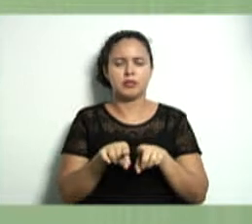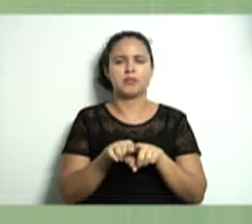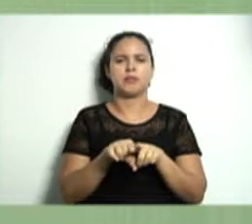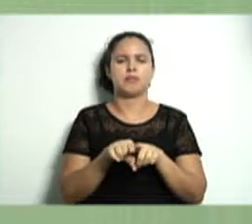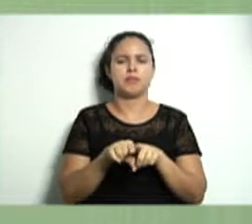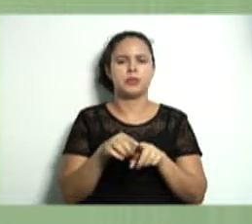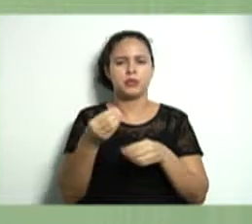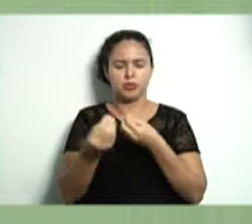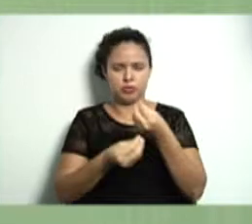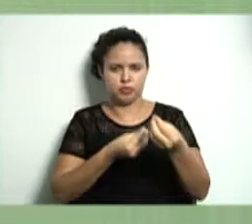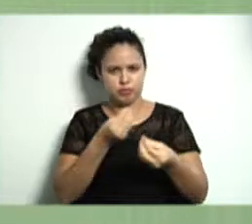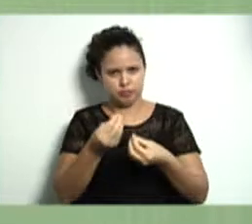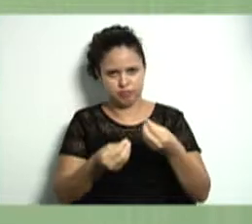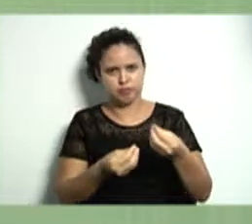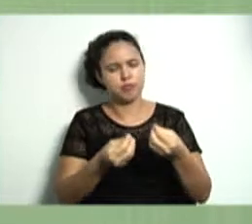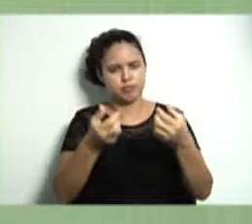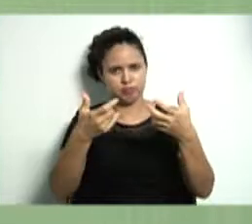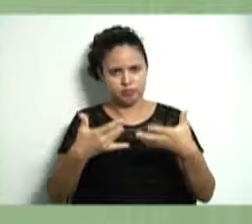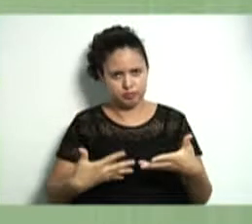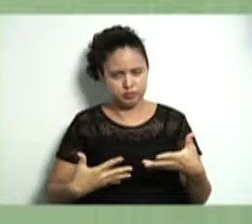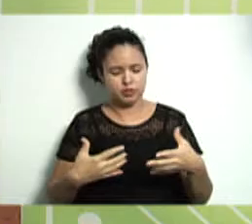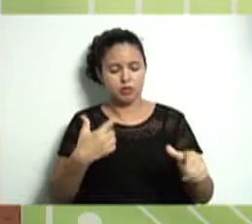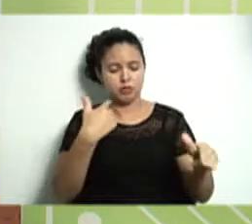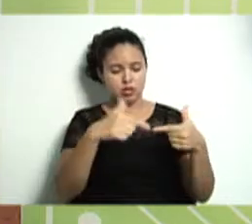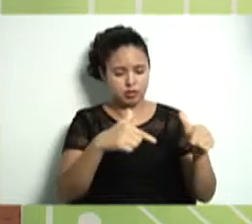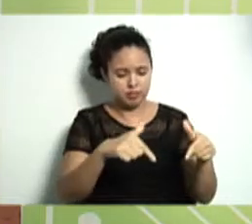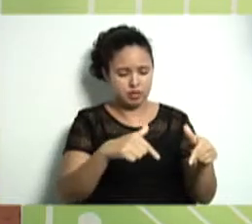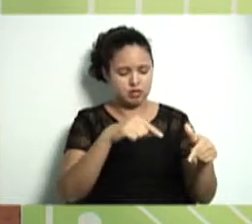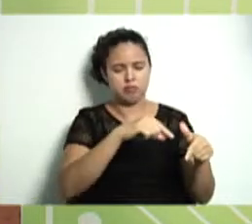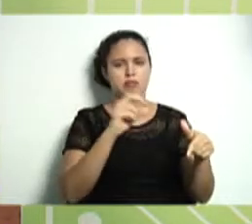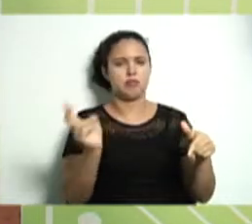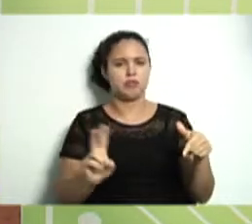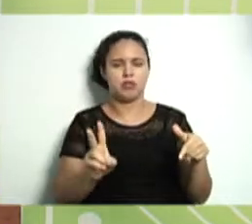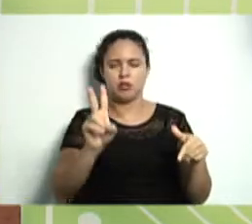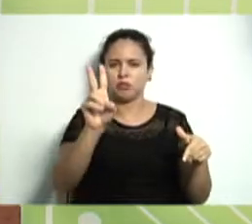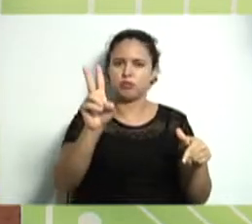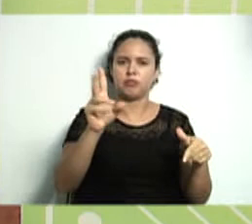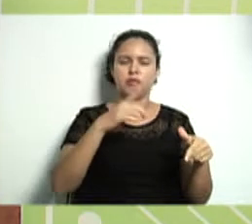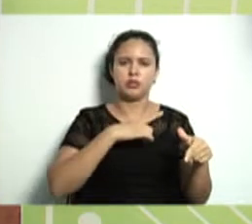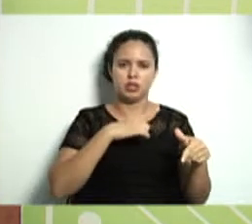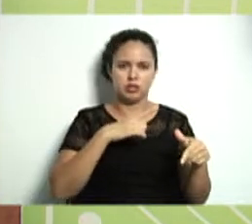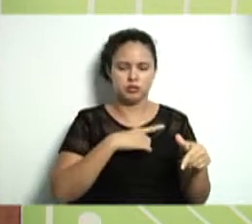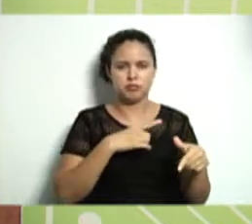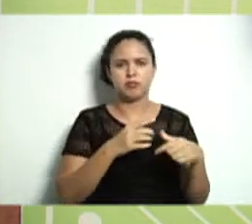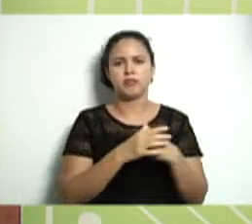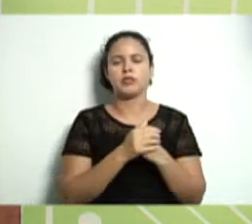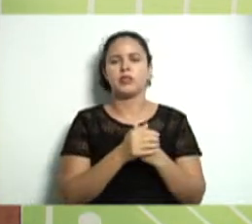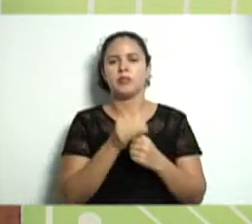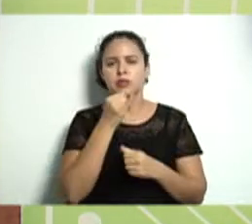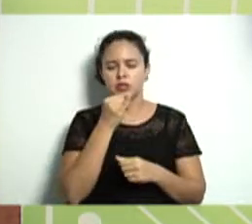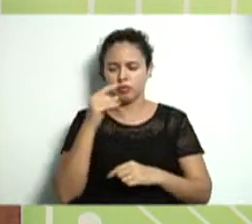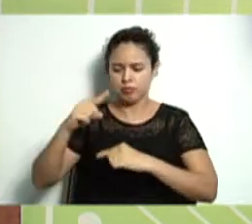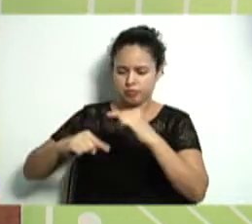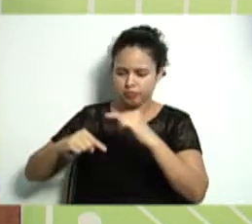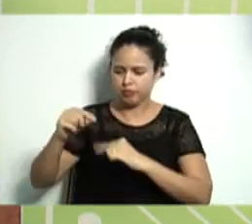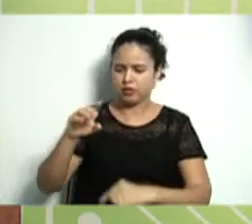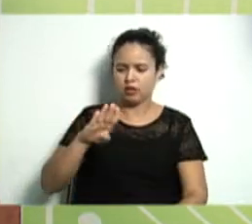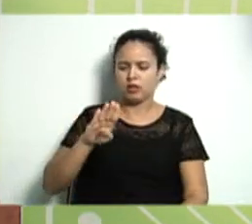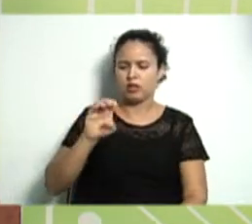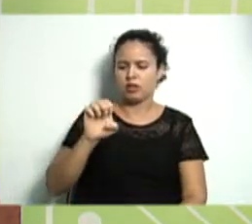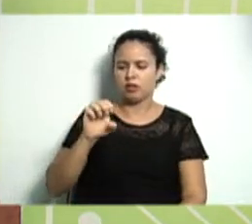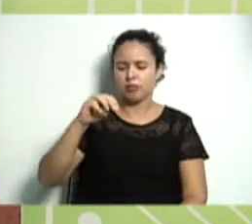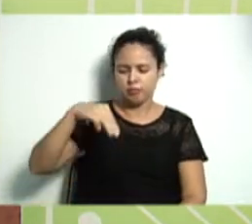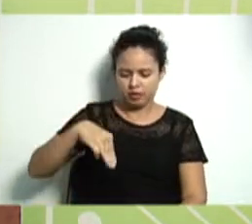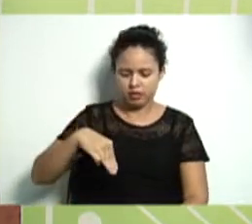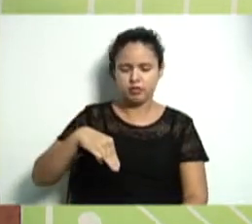naturais. Então, gente, esse valor de uso é o valor que um bem tem para ser